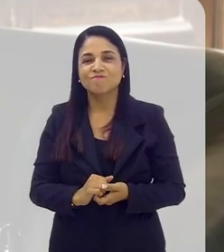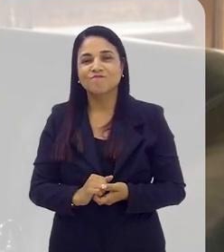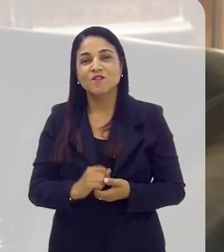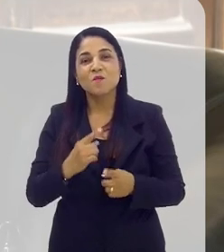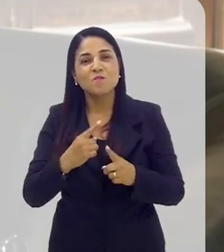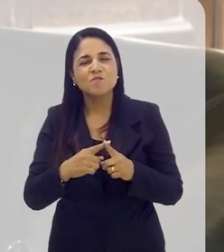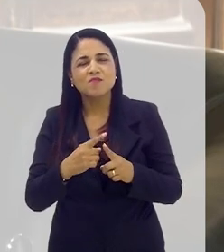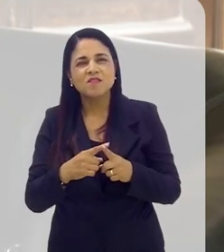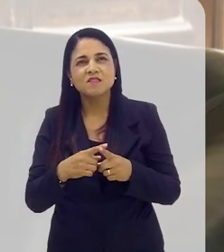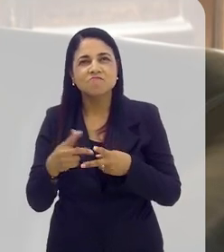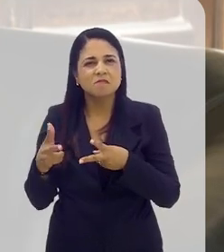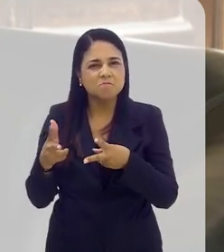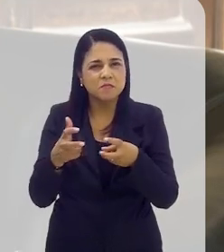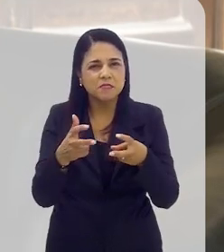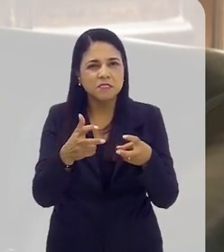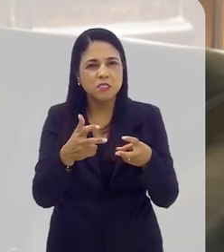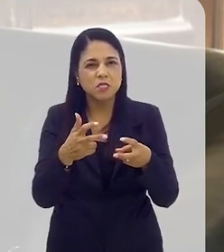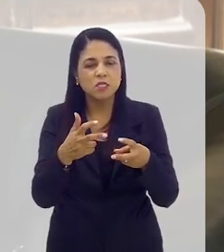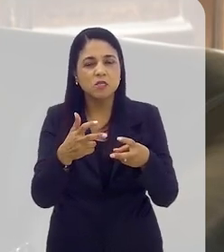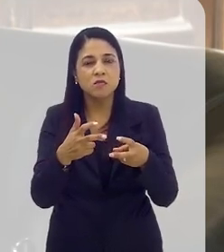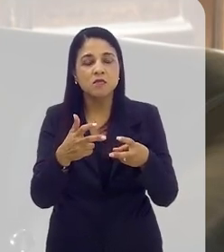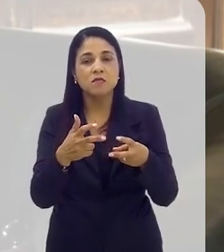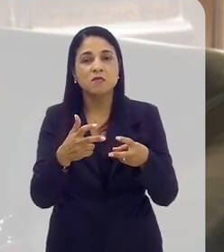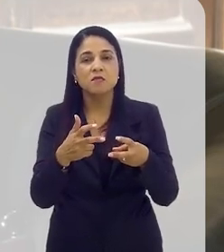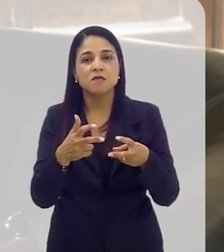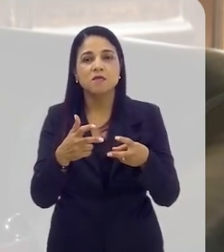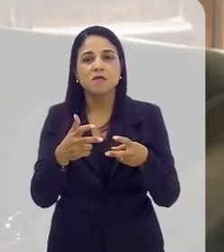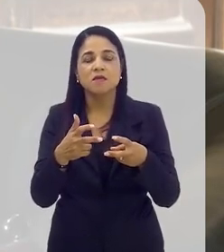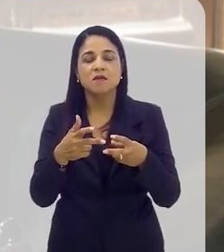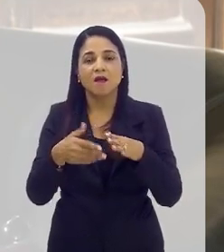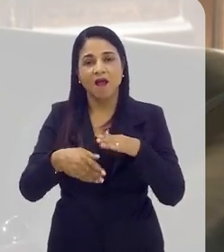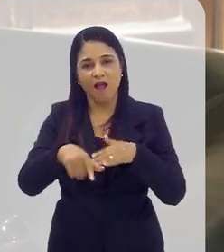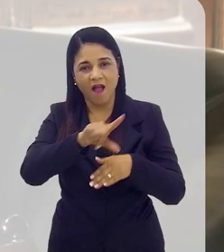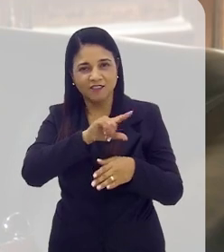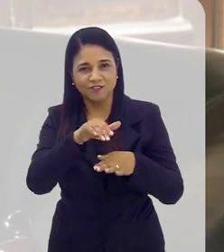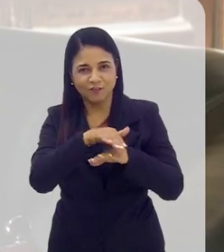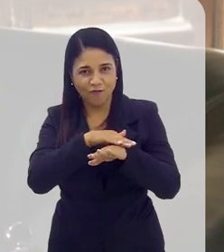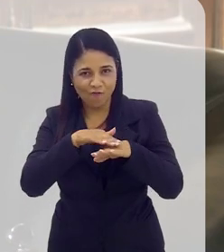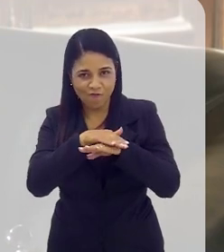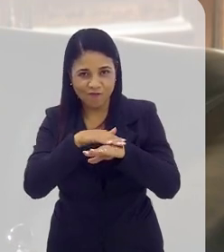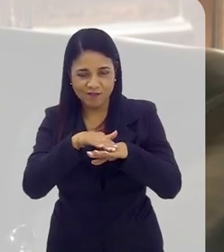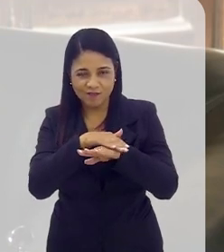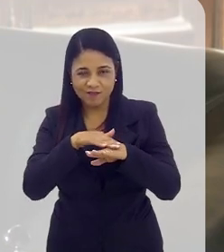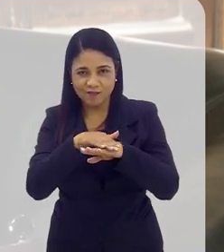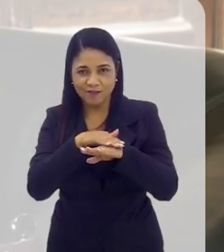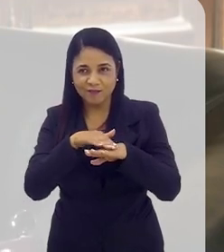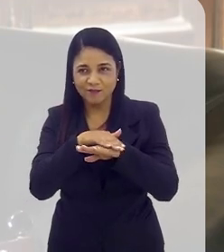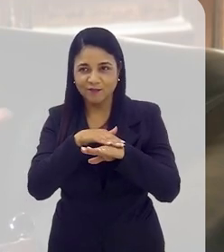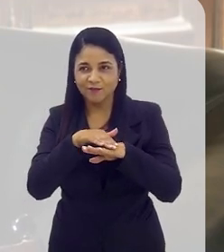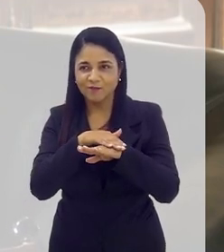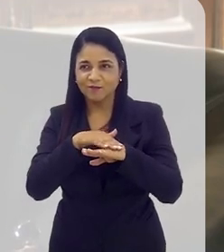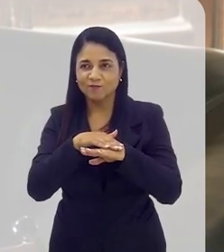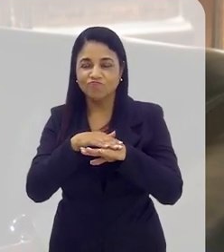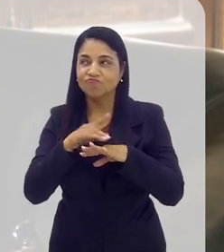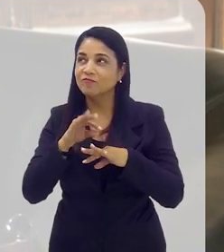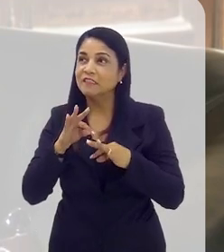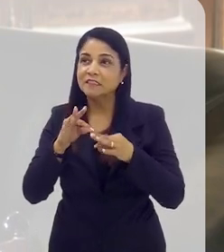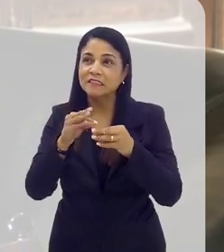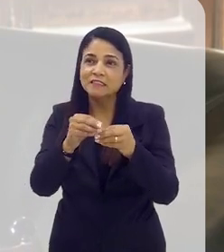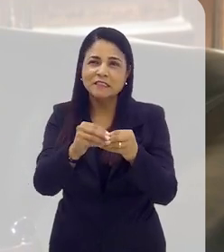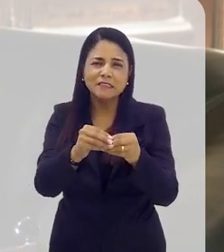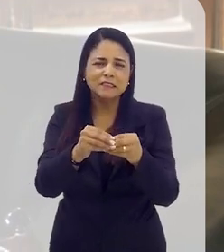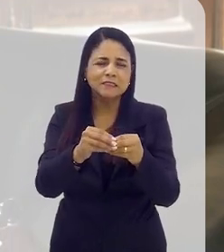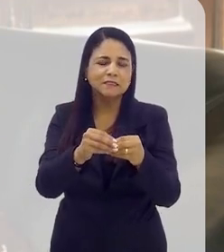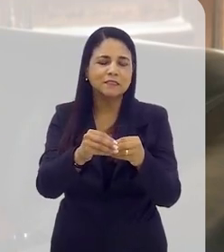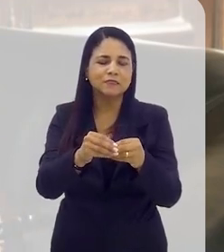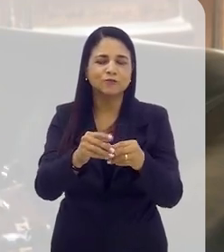ser sempre algo maior do que o que você pensa, né? Puxa. Porque se você for ver o governo de Deus, como a gente estava falando no bloco